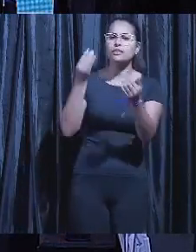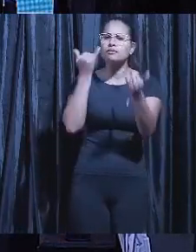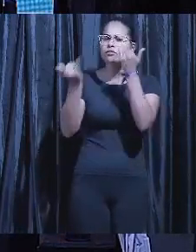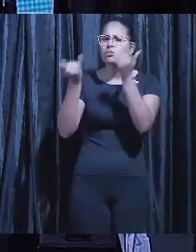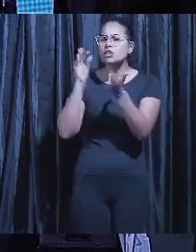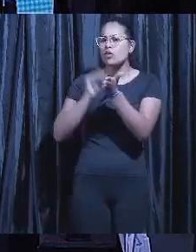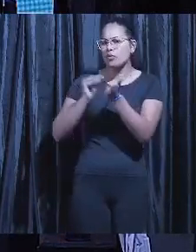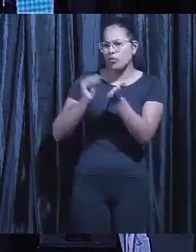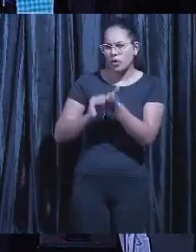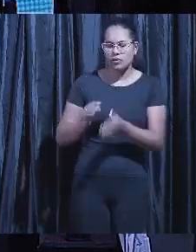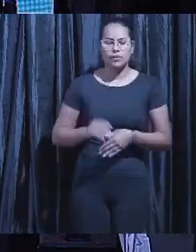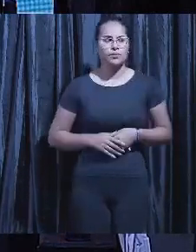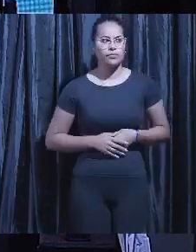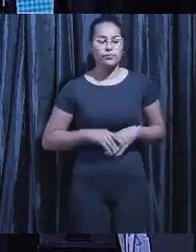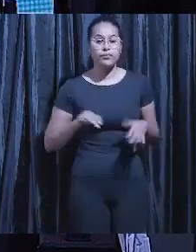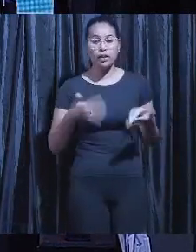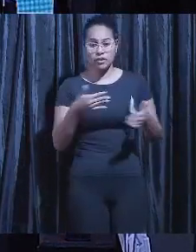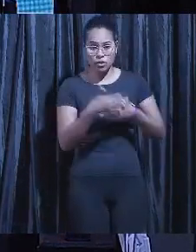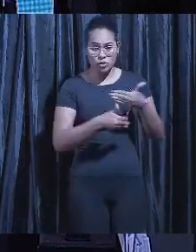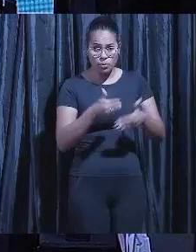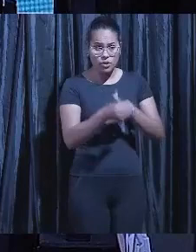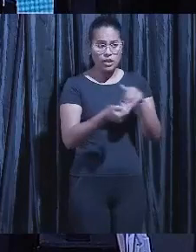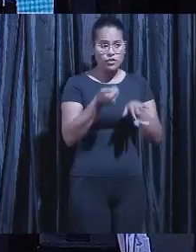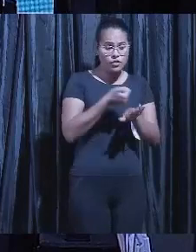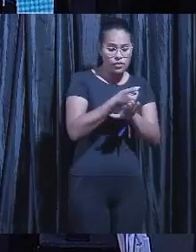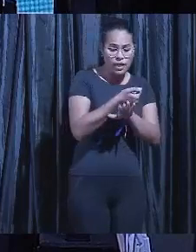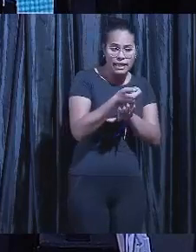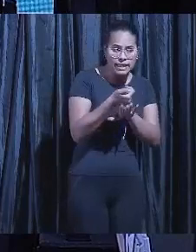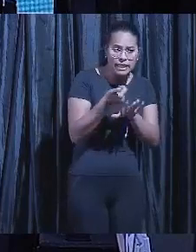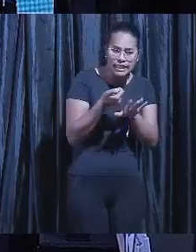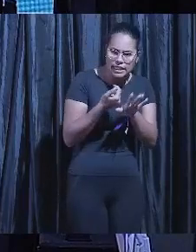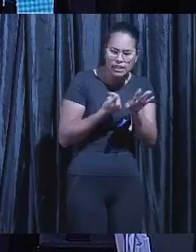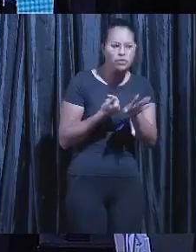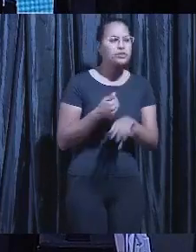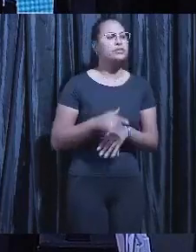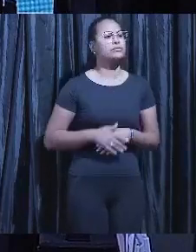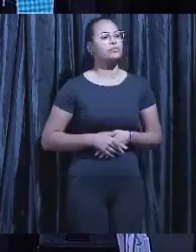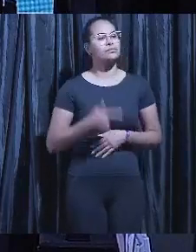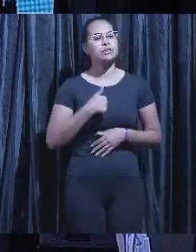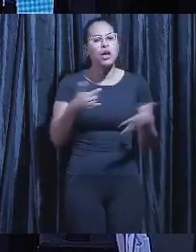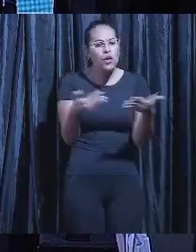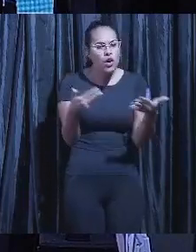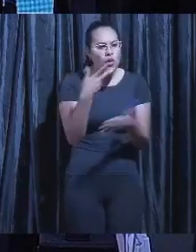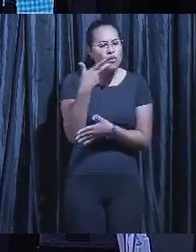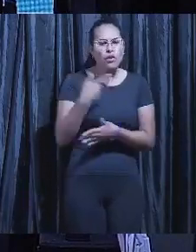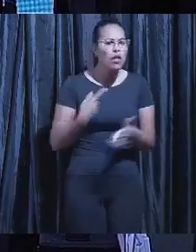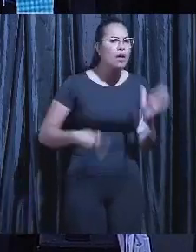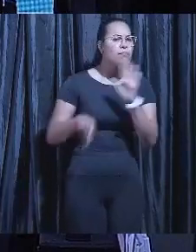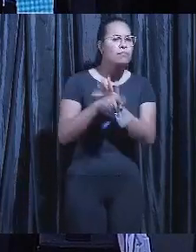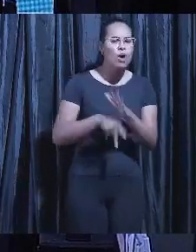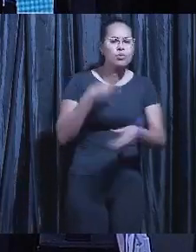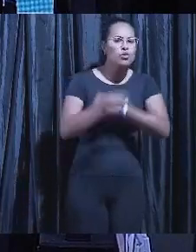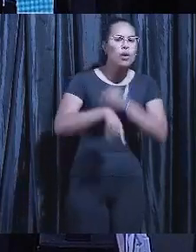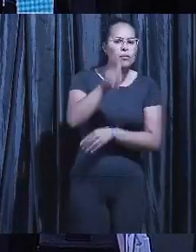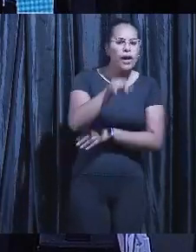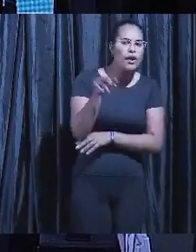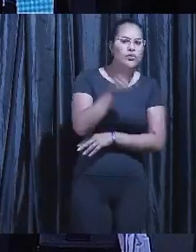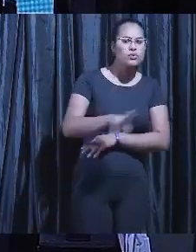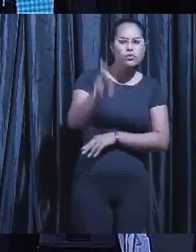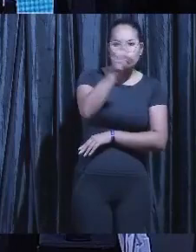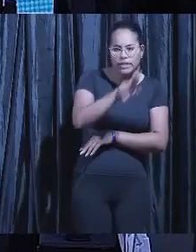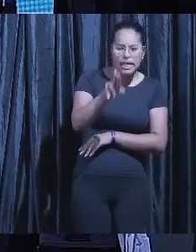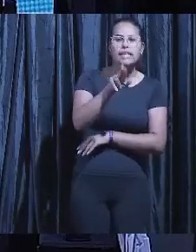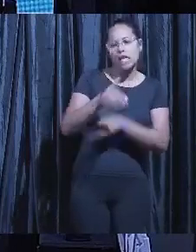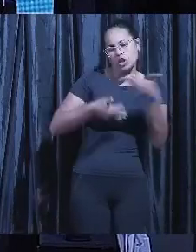Bom, no processo de fake news, especificamente, né, eu vou destacar aqui como ela é utilizada